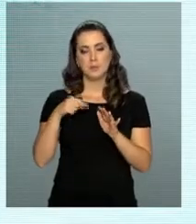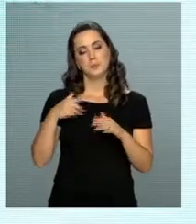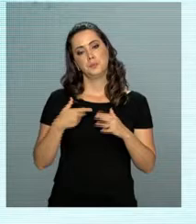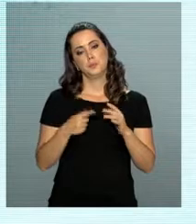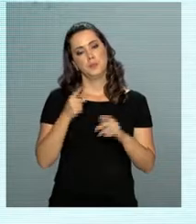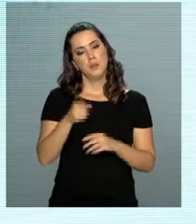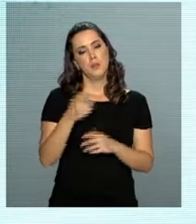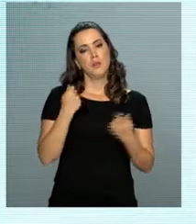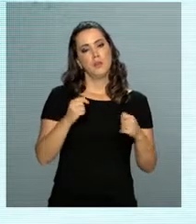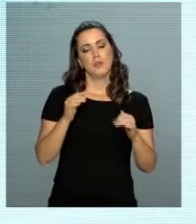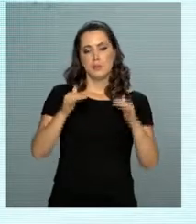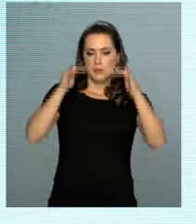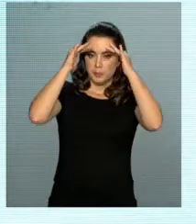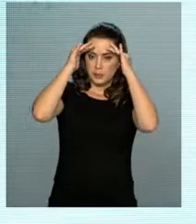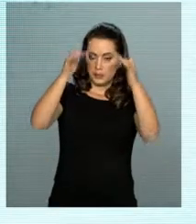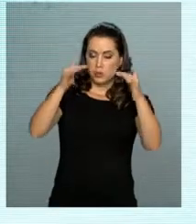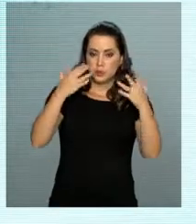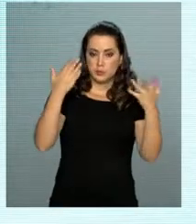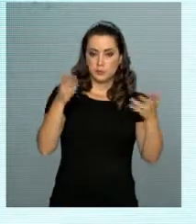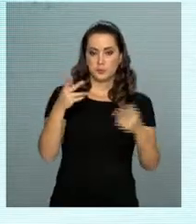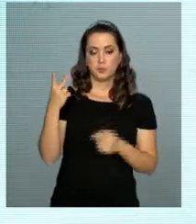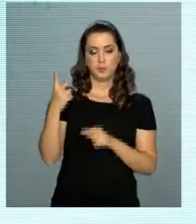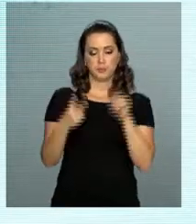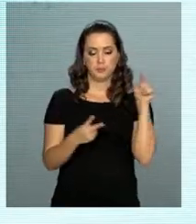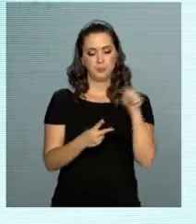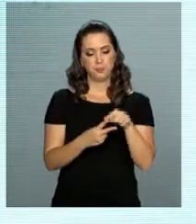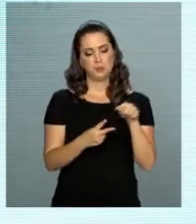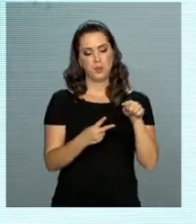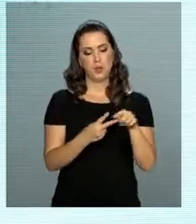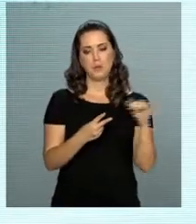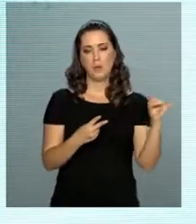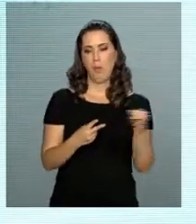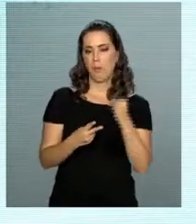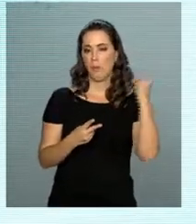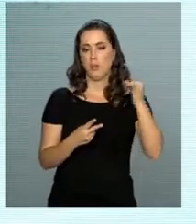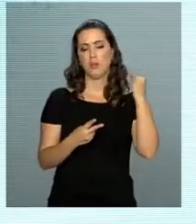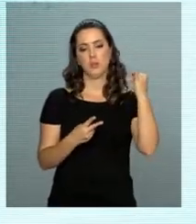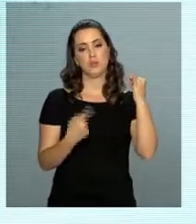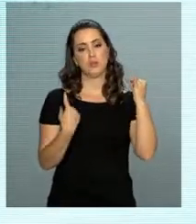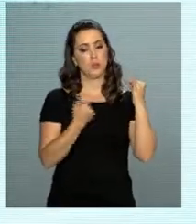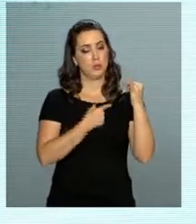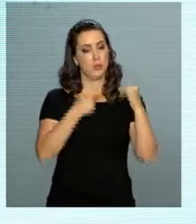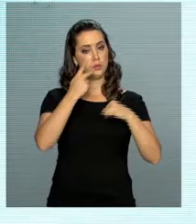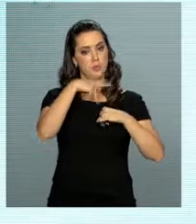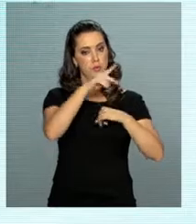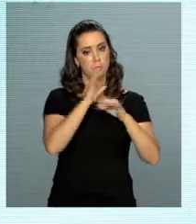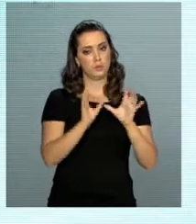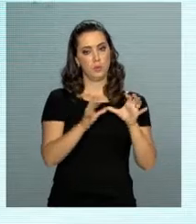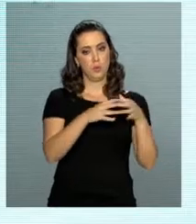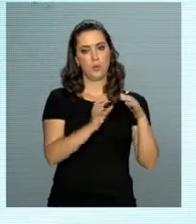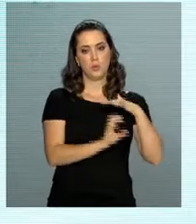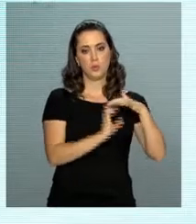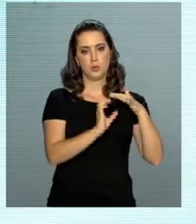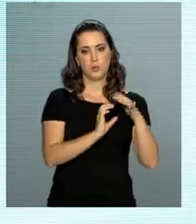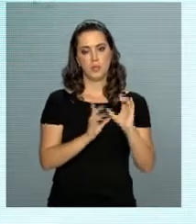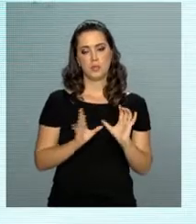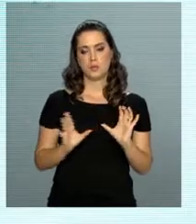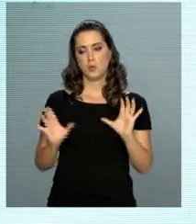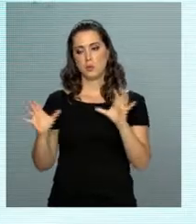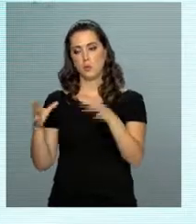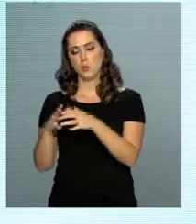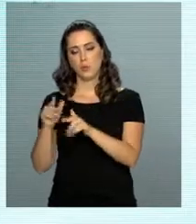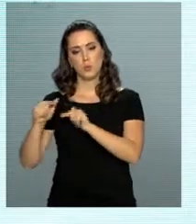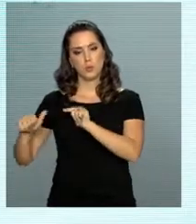prestigia as duas forças produtivas no nosso país o empresariado de um lado